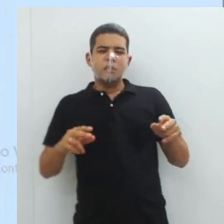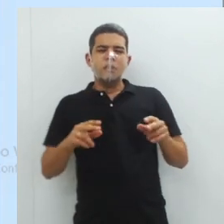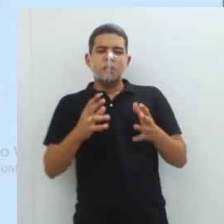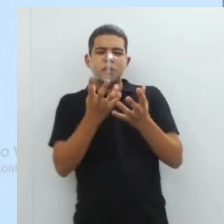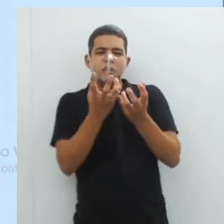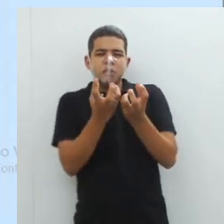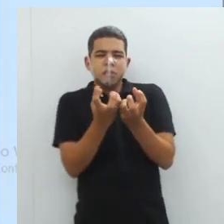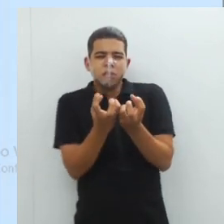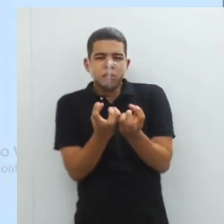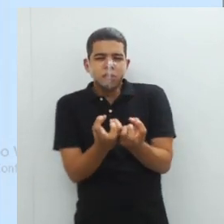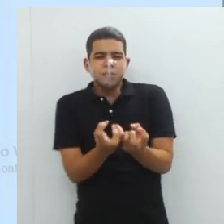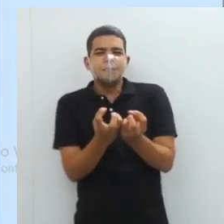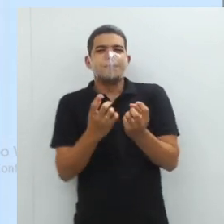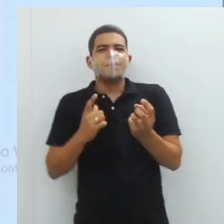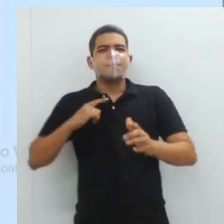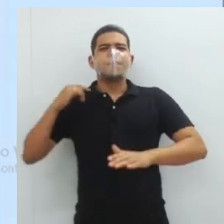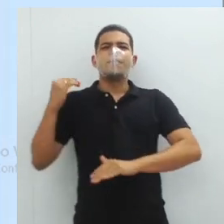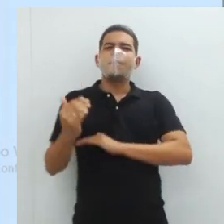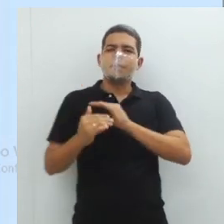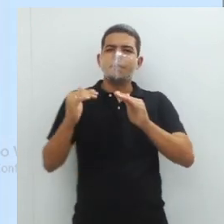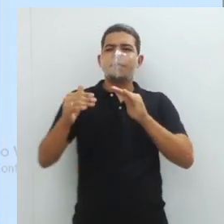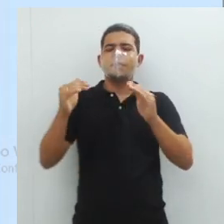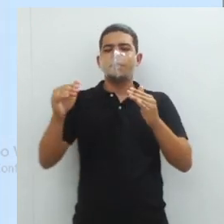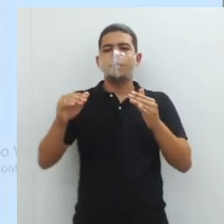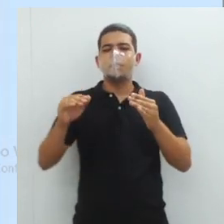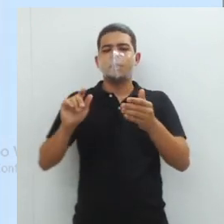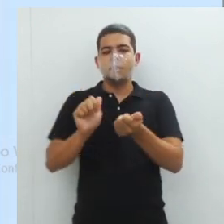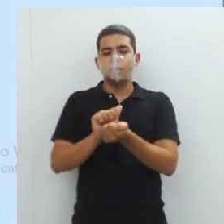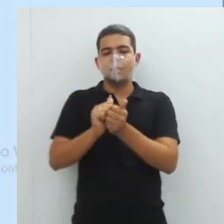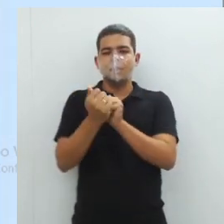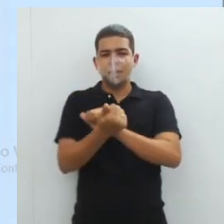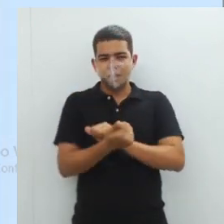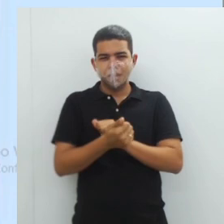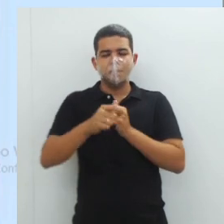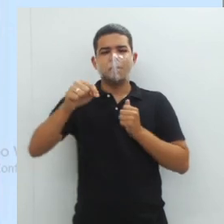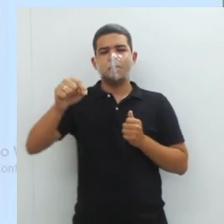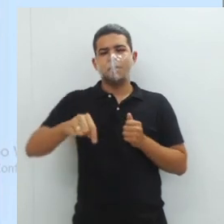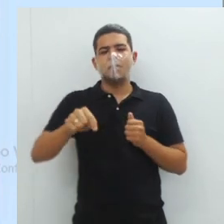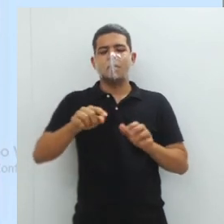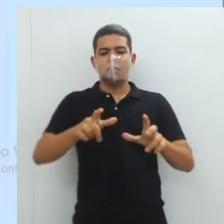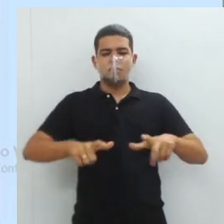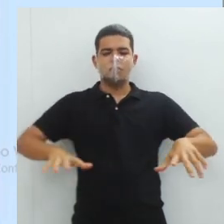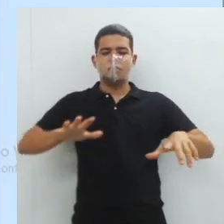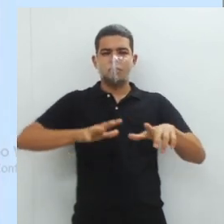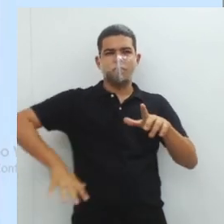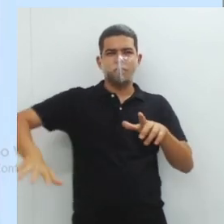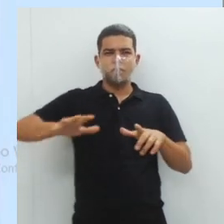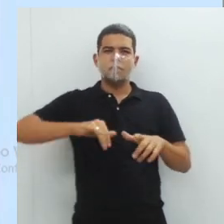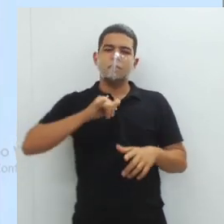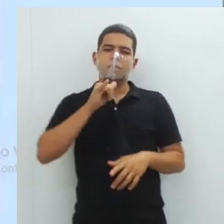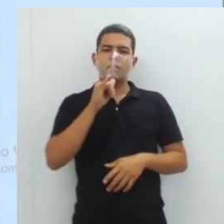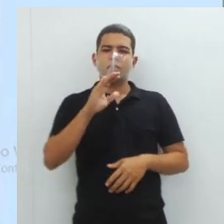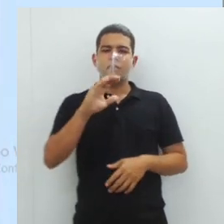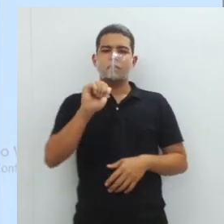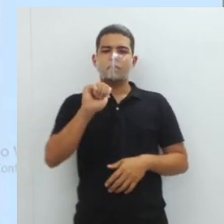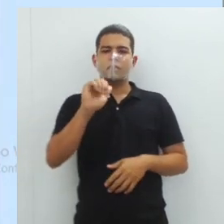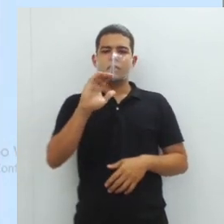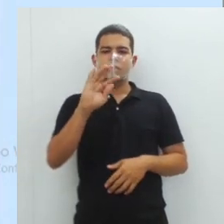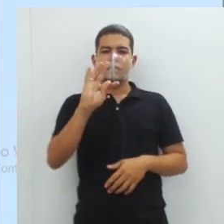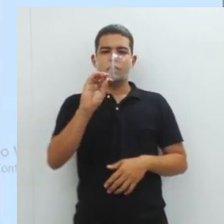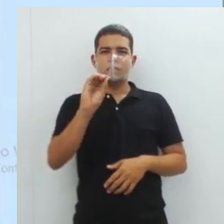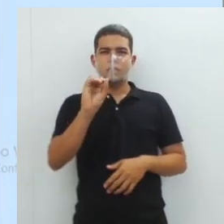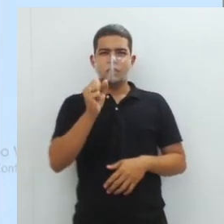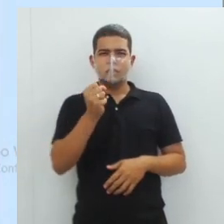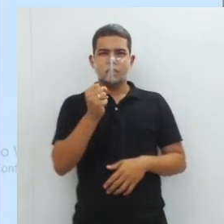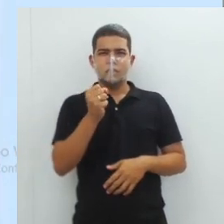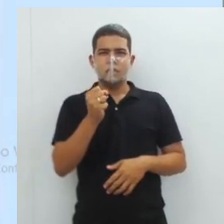precisou desenvolver traços adaptativos para poder sobreviver nessa região. Vamos pegar os cactos, por exemplo. As folhas,